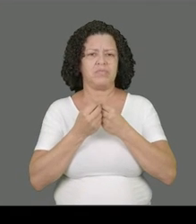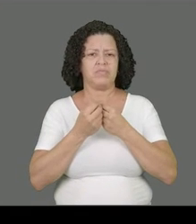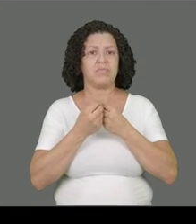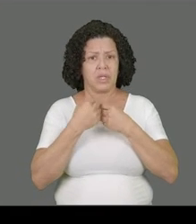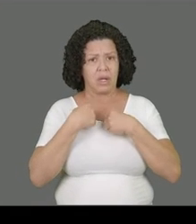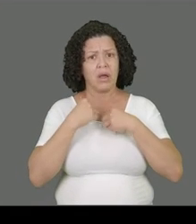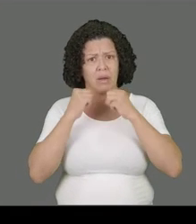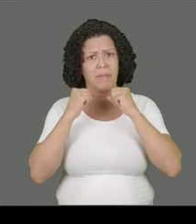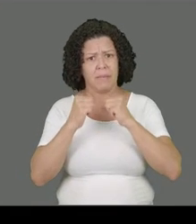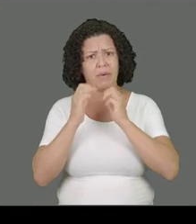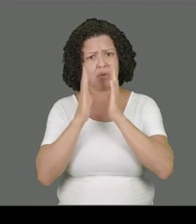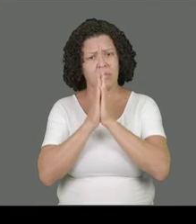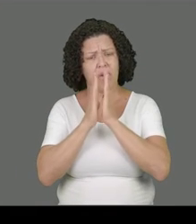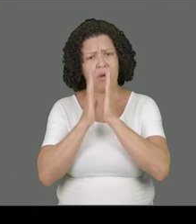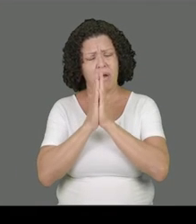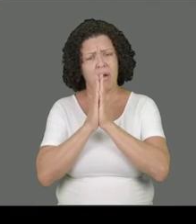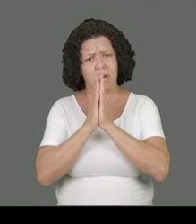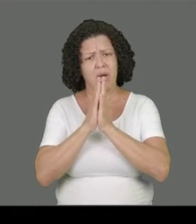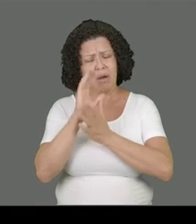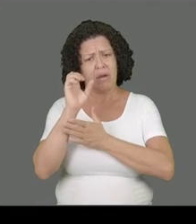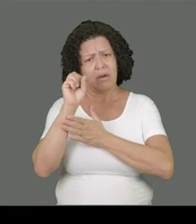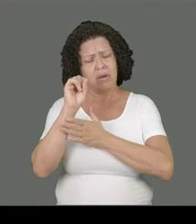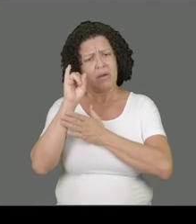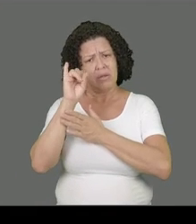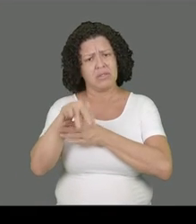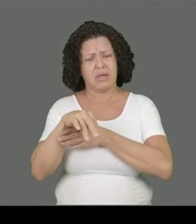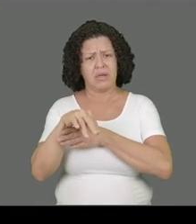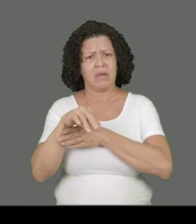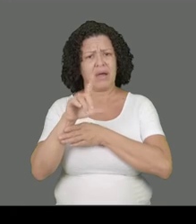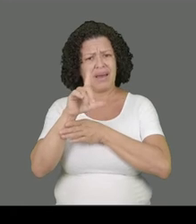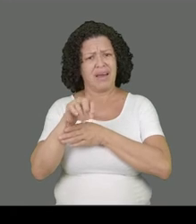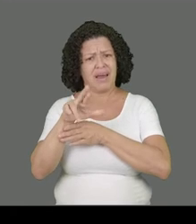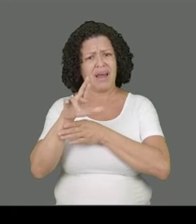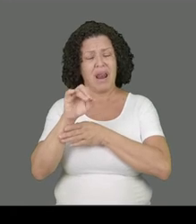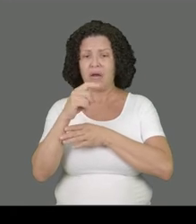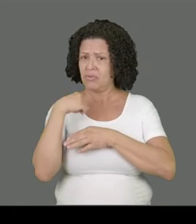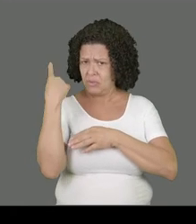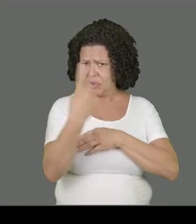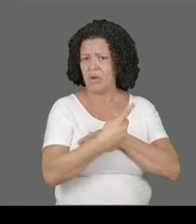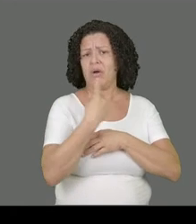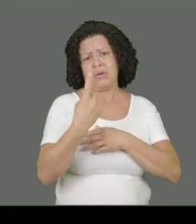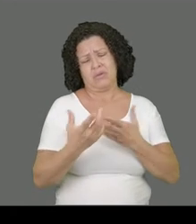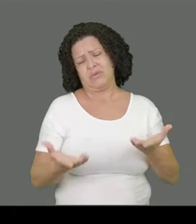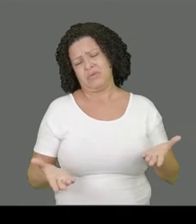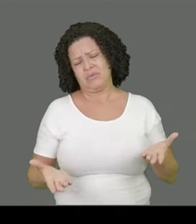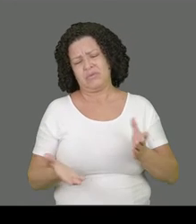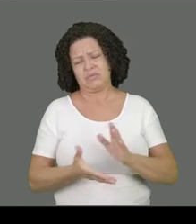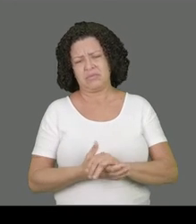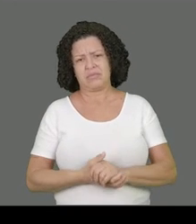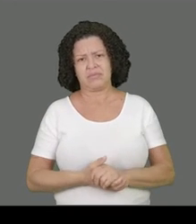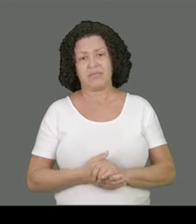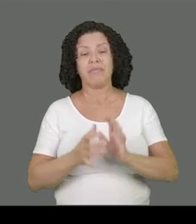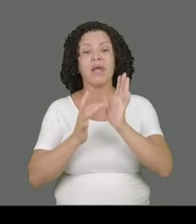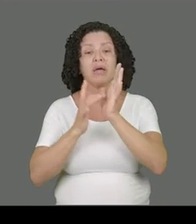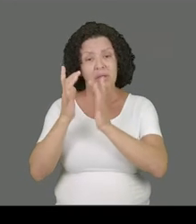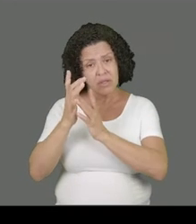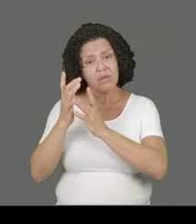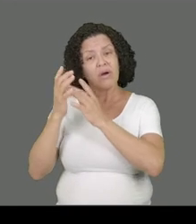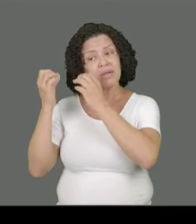afetiva. Eu posso orar? Sim, claro que eu posso orar. Todos nós